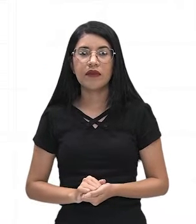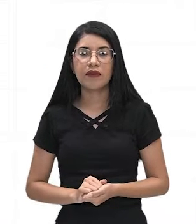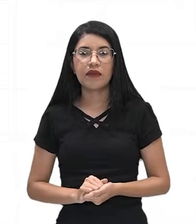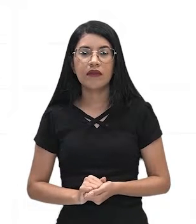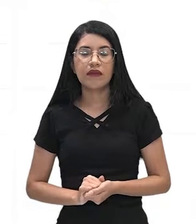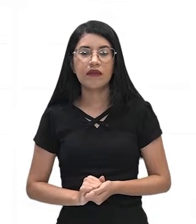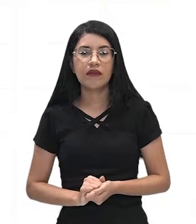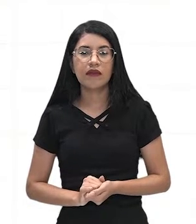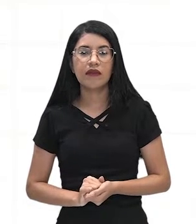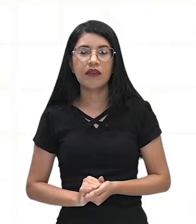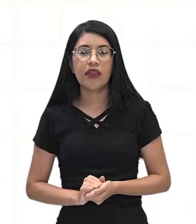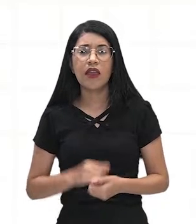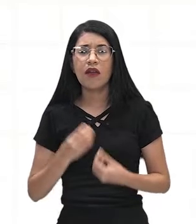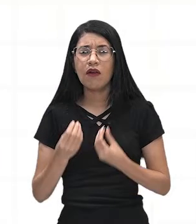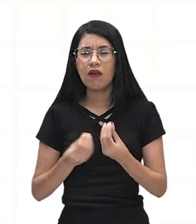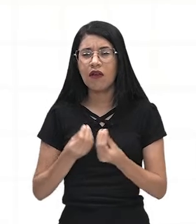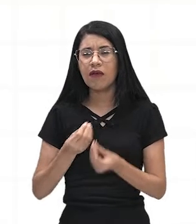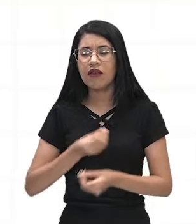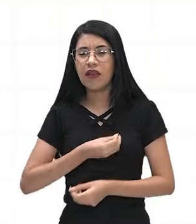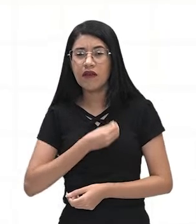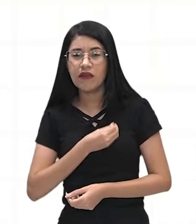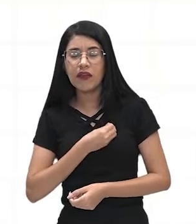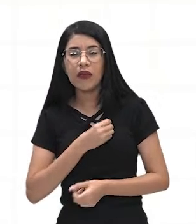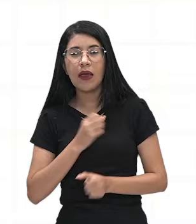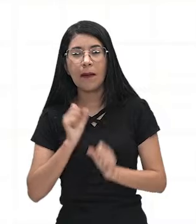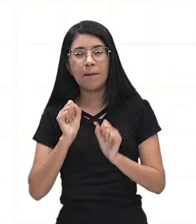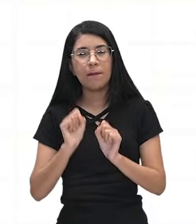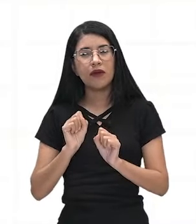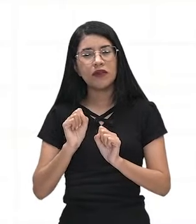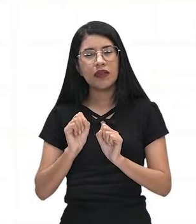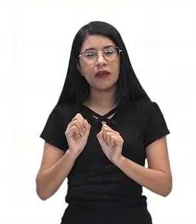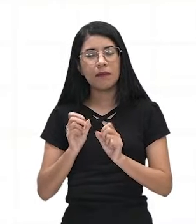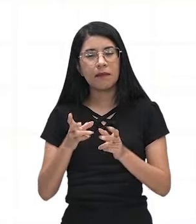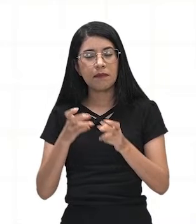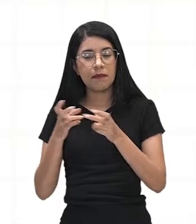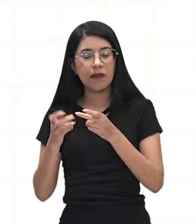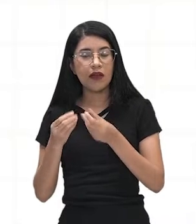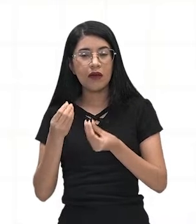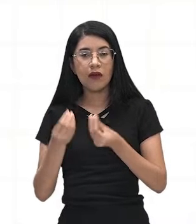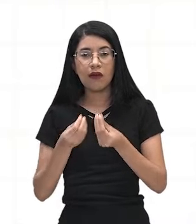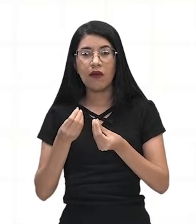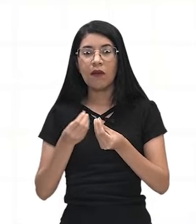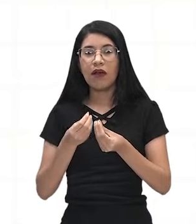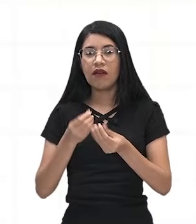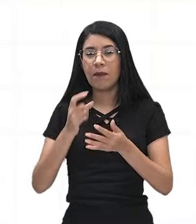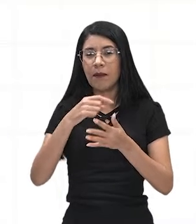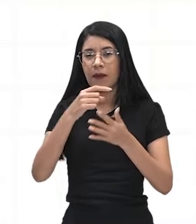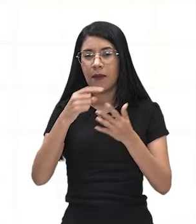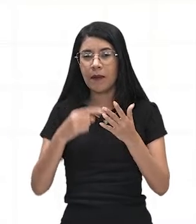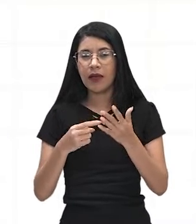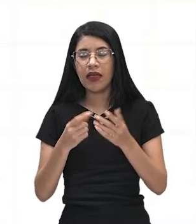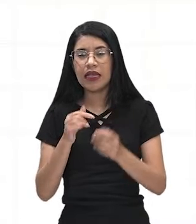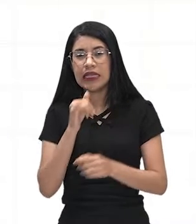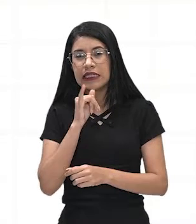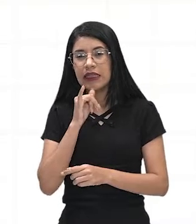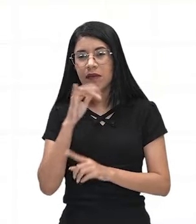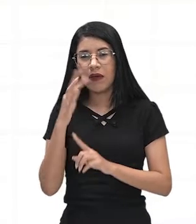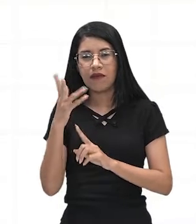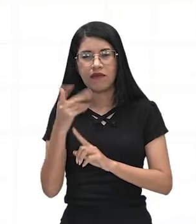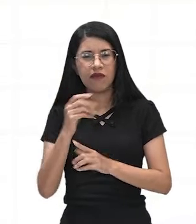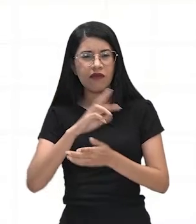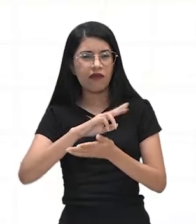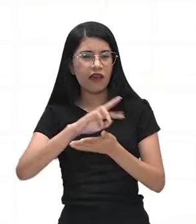entender como elas viviam, podemos olhar para as coisas que deixaram para trás, como artefatos